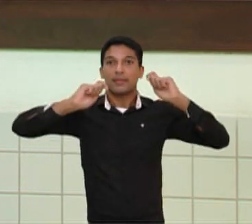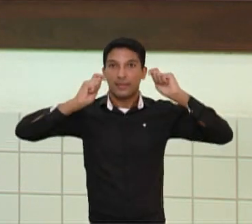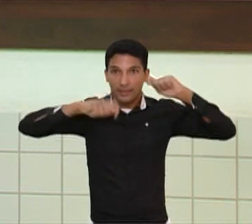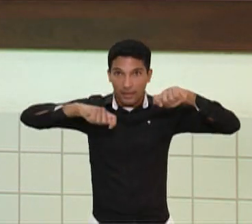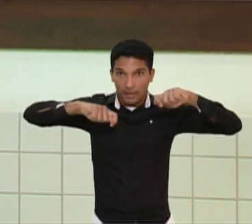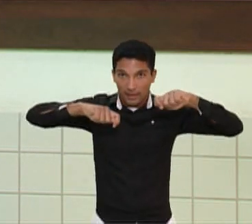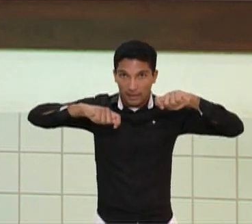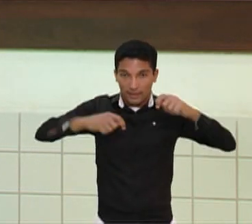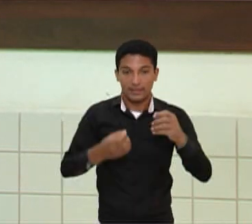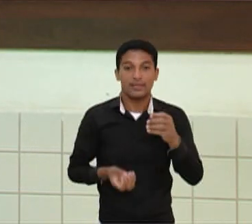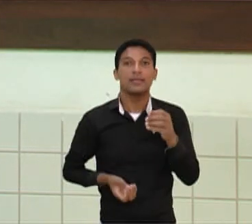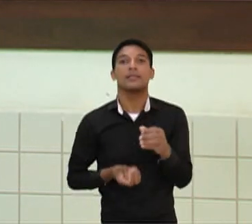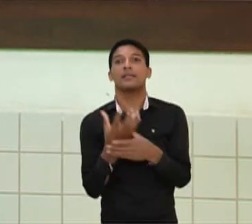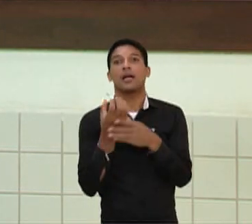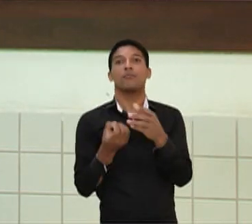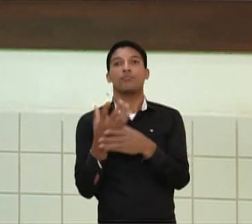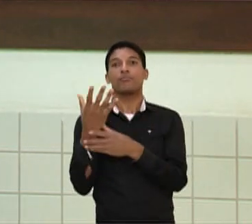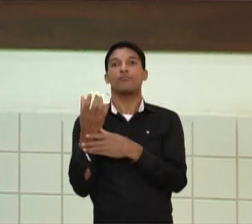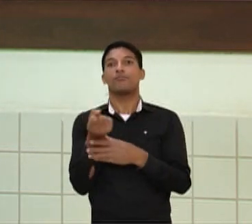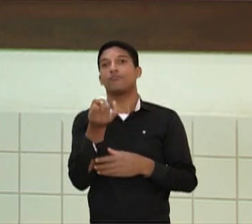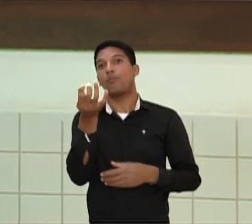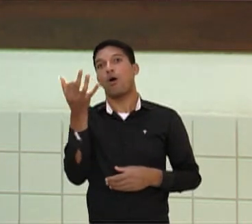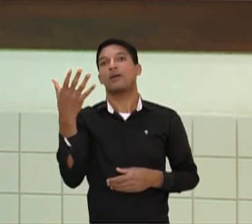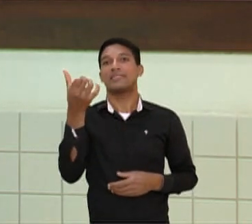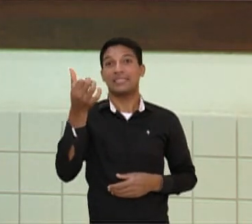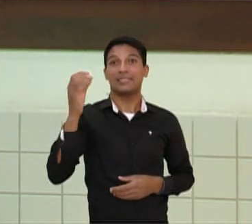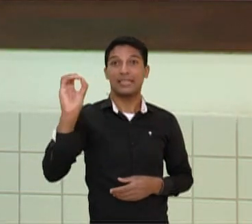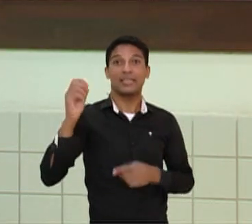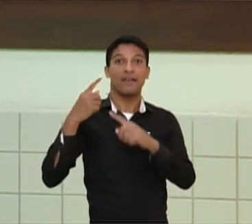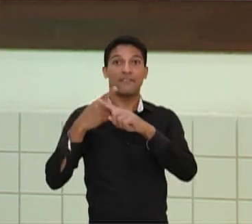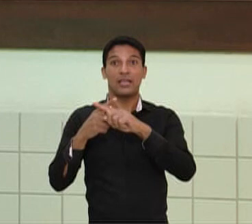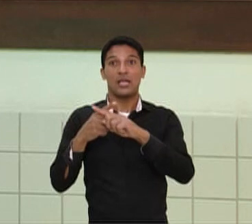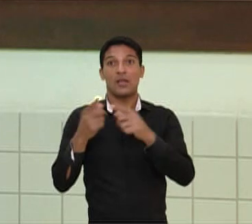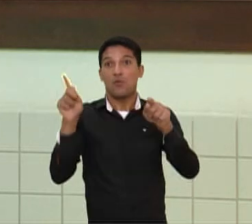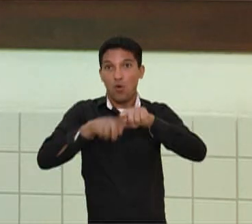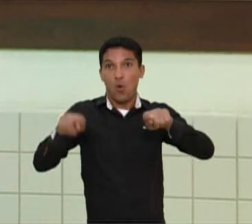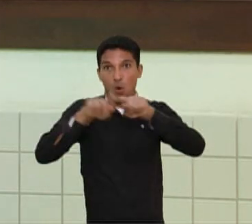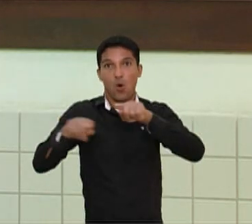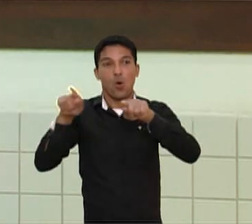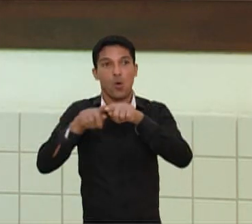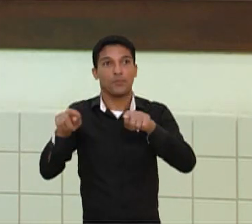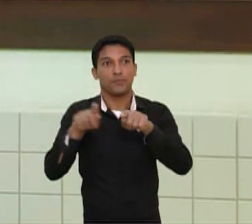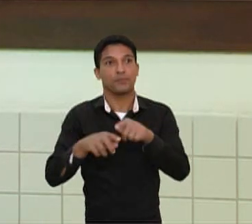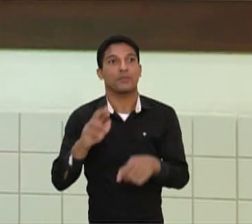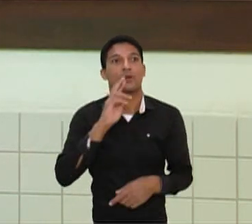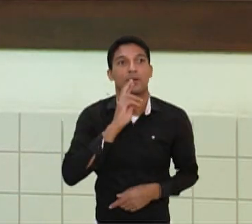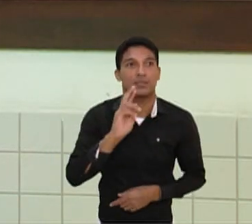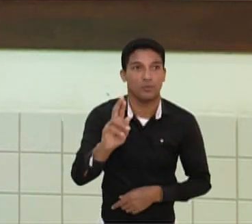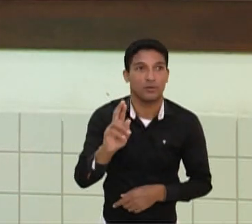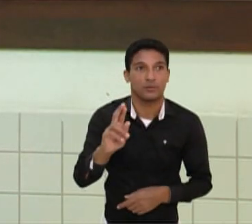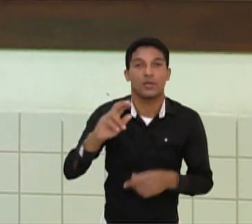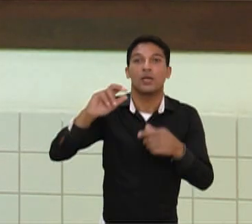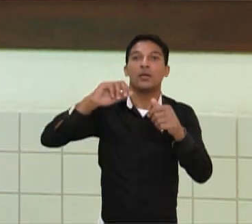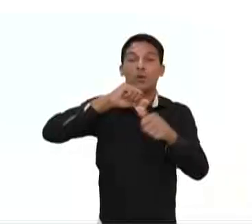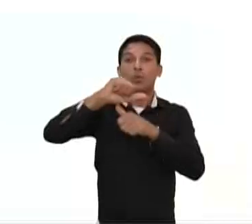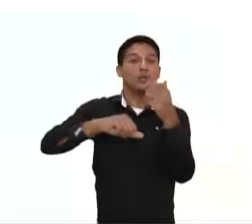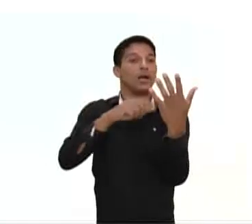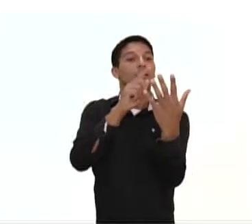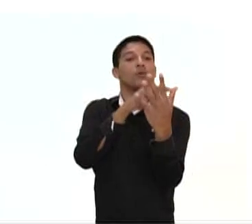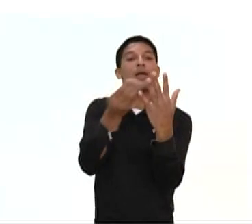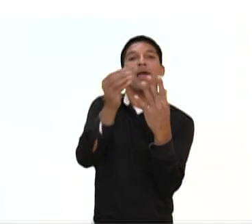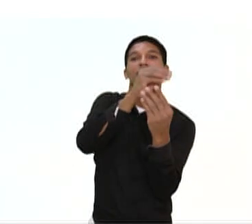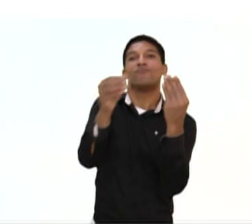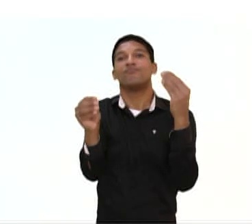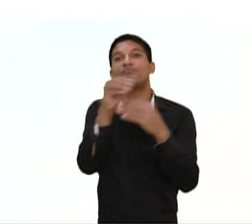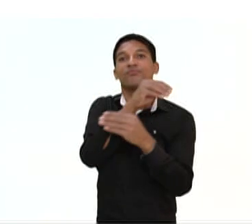esses algarismos, considerando que ele tem repetição, ok? Então, a resposta, permutando os algarismos 3,